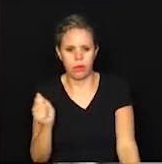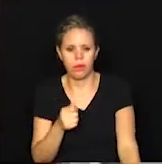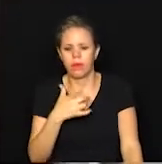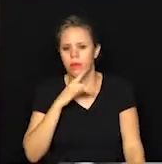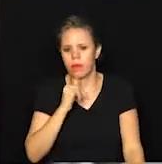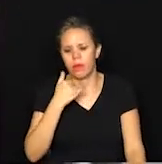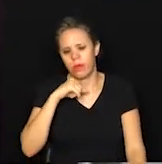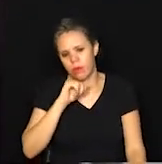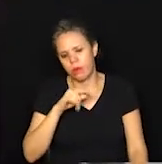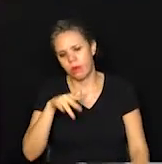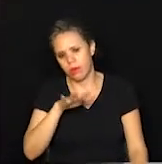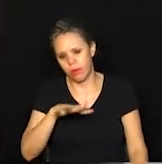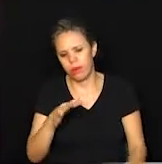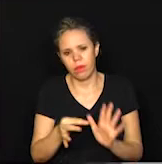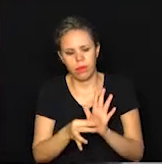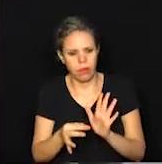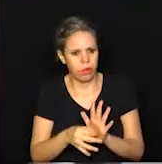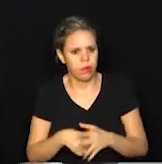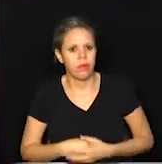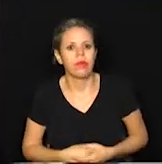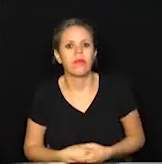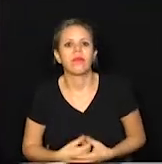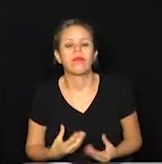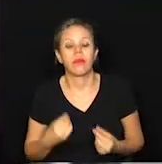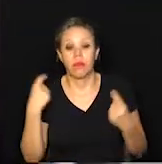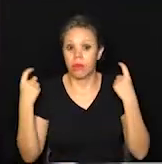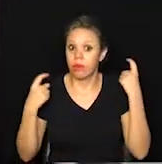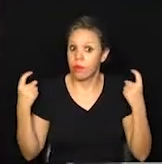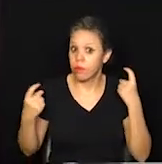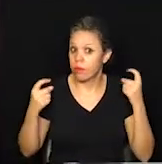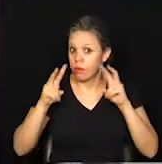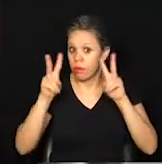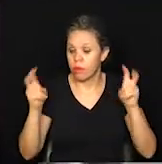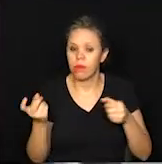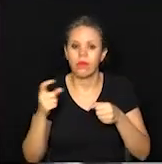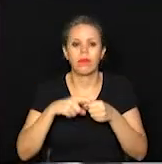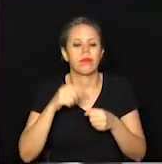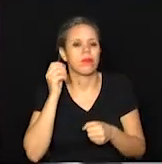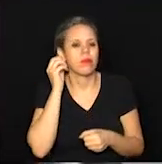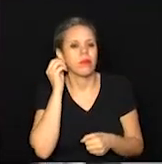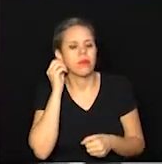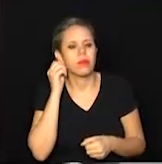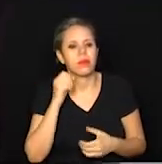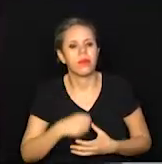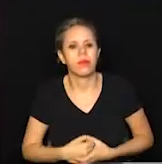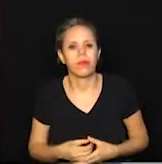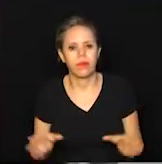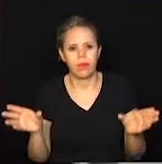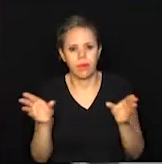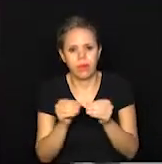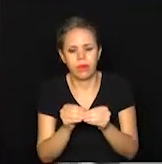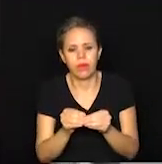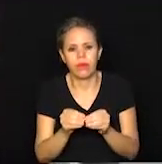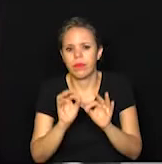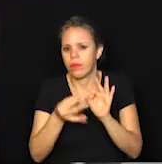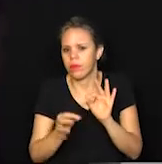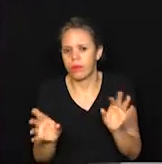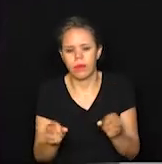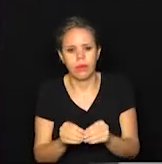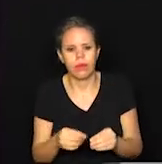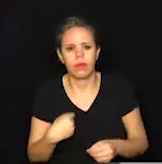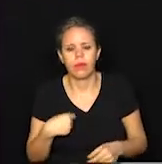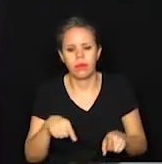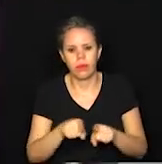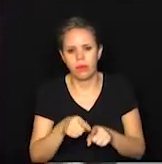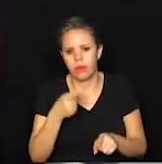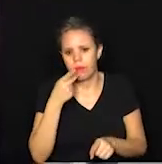mães que têm se manifestado com muita preocupação com relação a esse retorno. Então, para encerrar e não me alongar, eu também quero